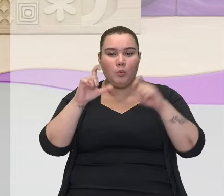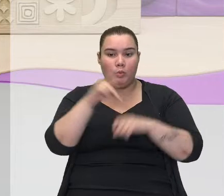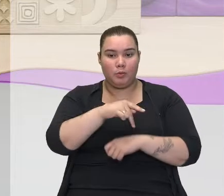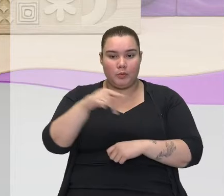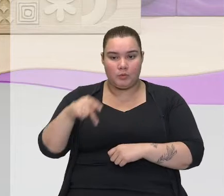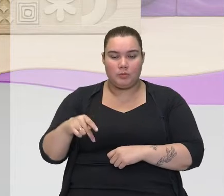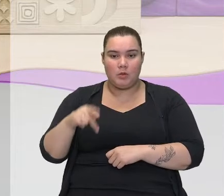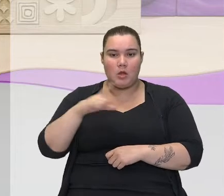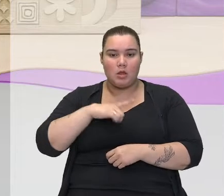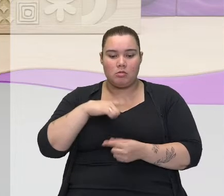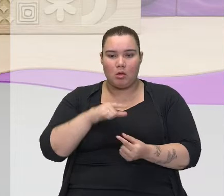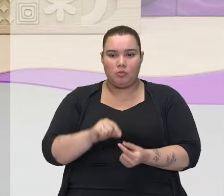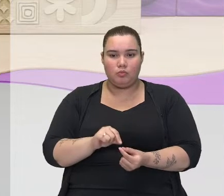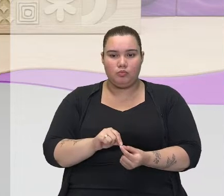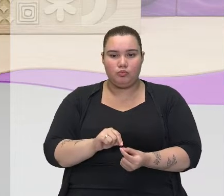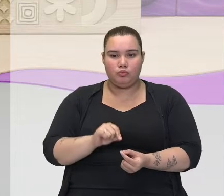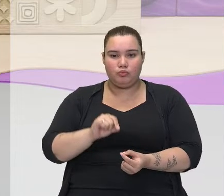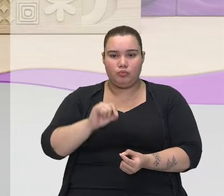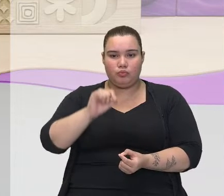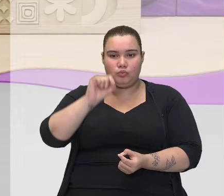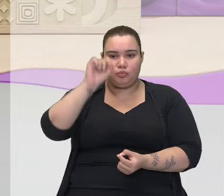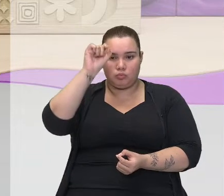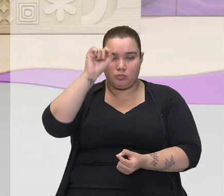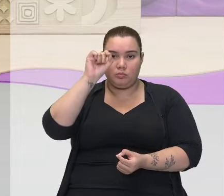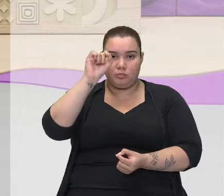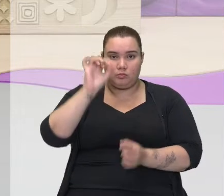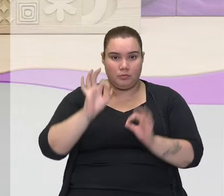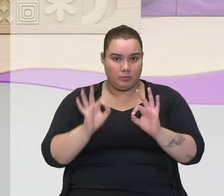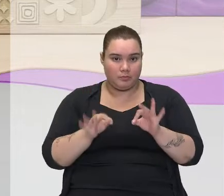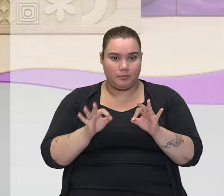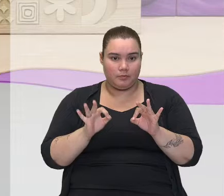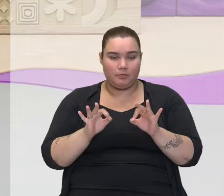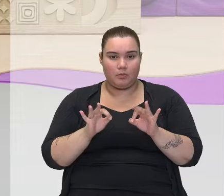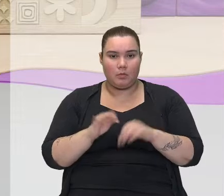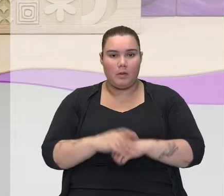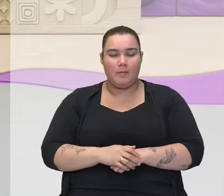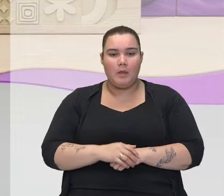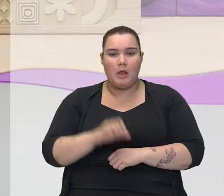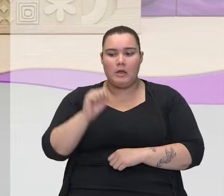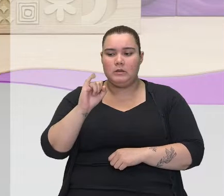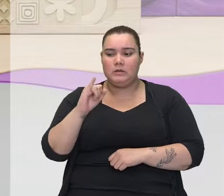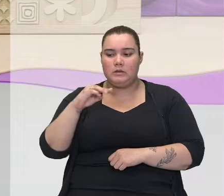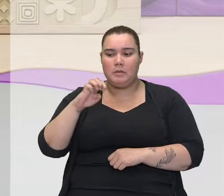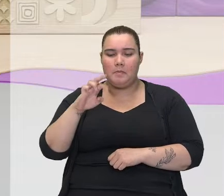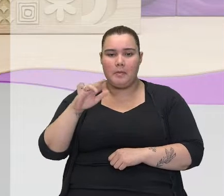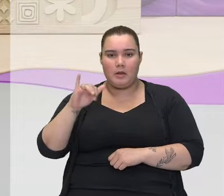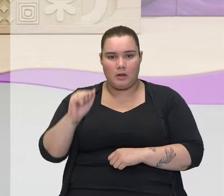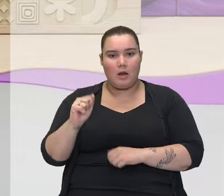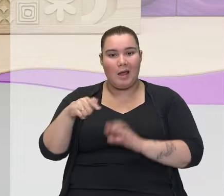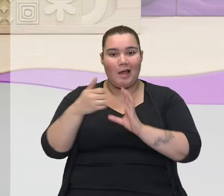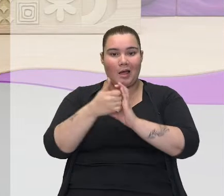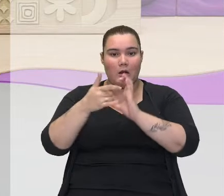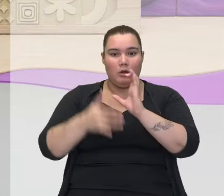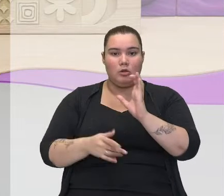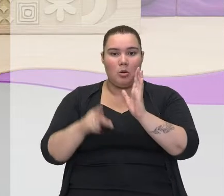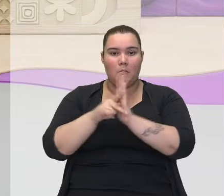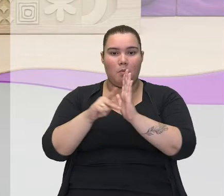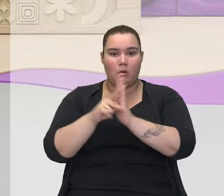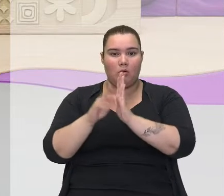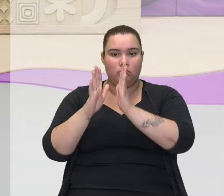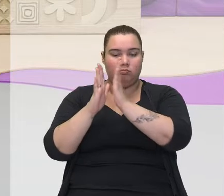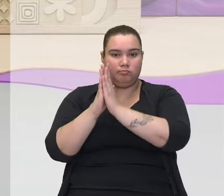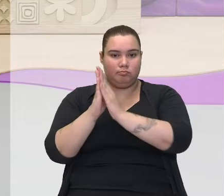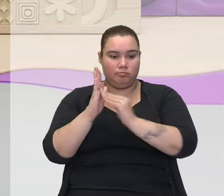eixo na vertical, uma reta, tá? Ó. Então, simetria de reflexão é a divisão da imagem em